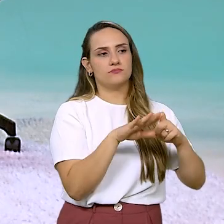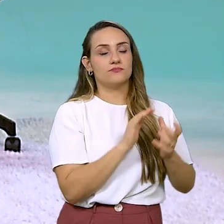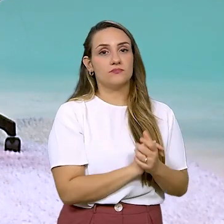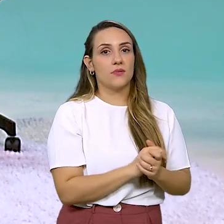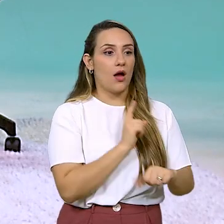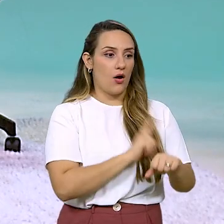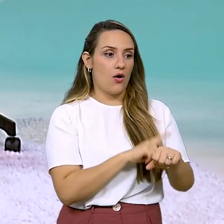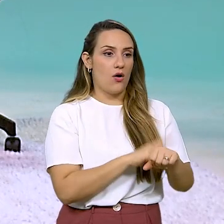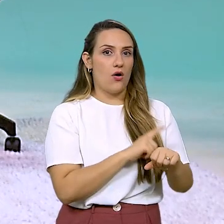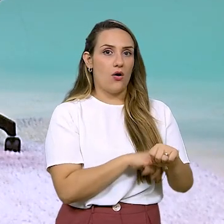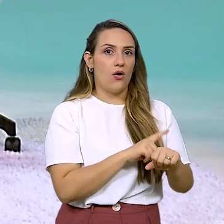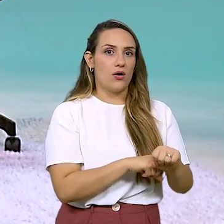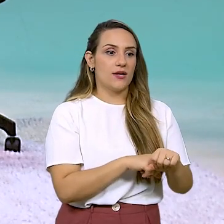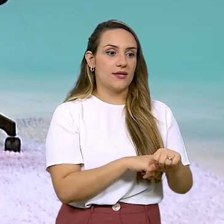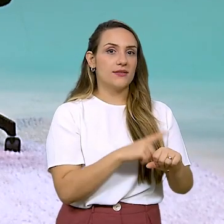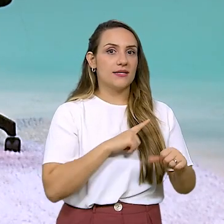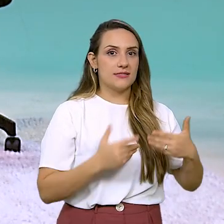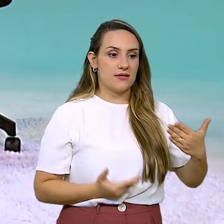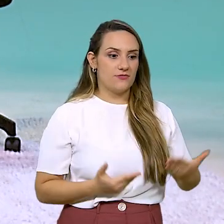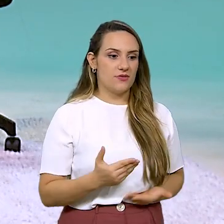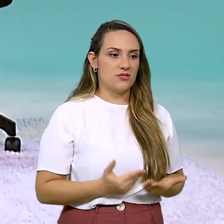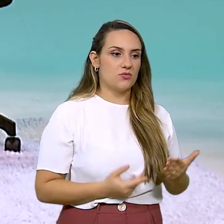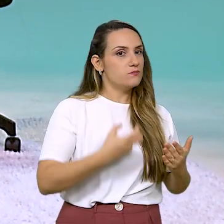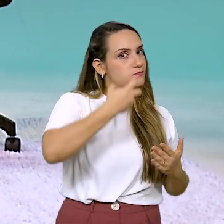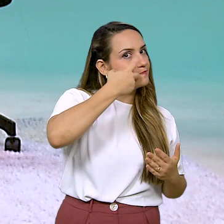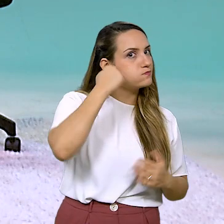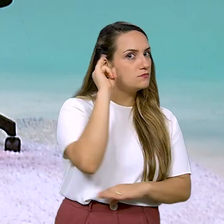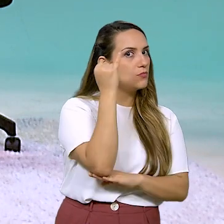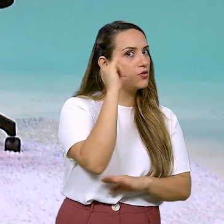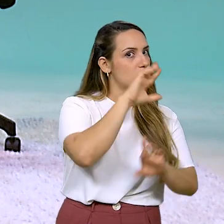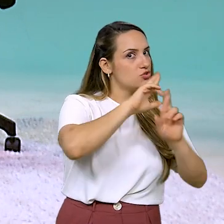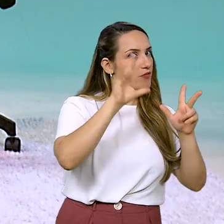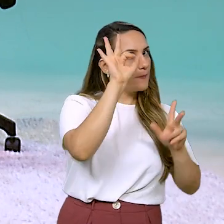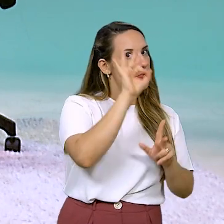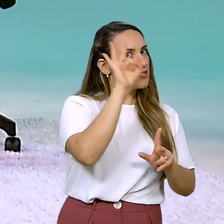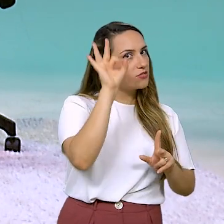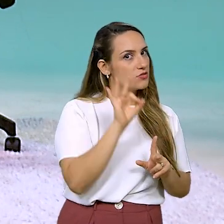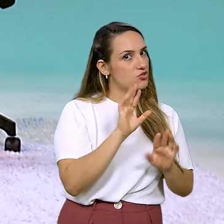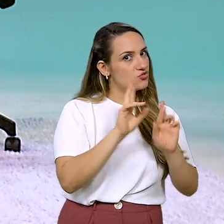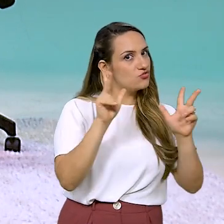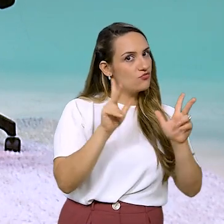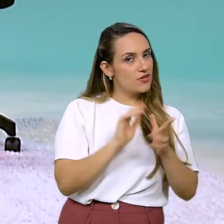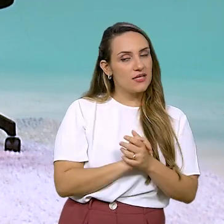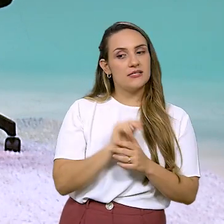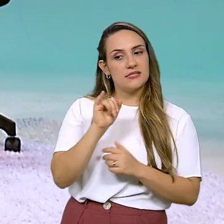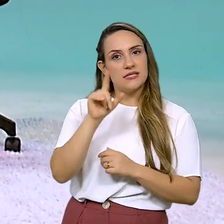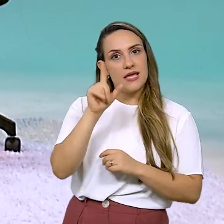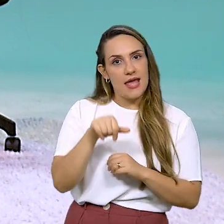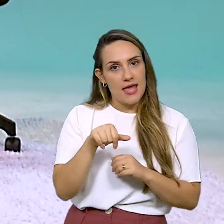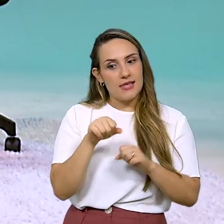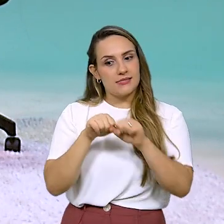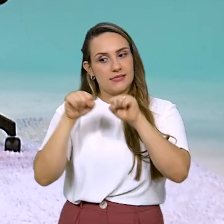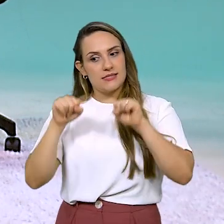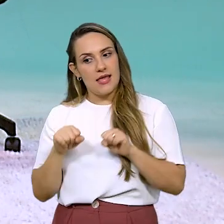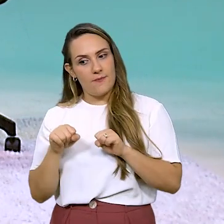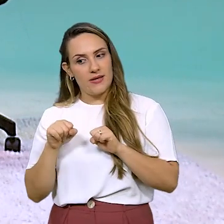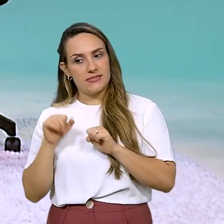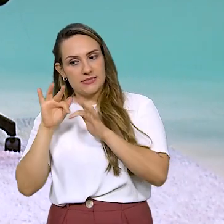a contribuição social do lucro líquido, é diferente, o percentual é diferente, tanto para o Simples quanto para o lucro real. Só